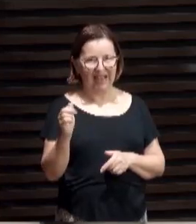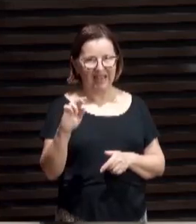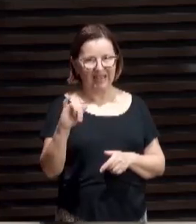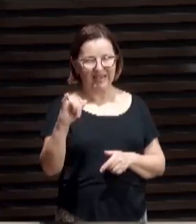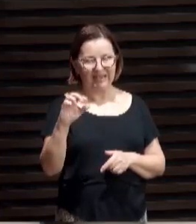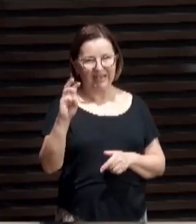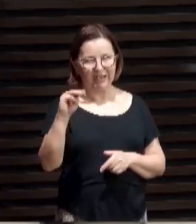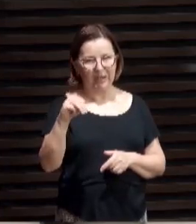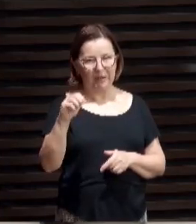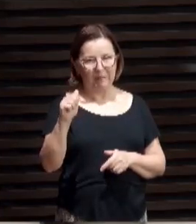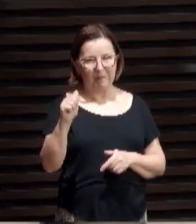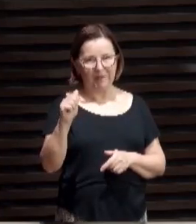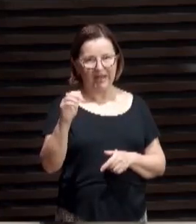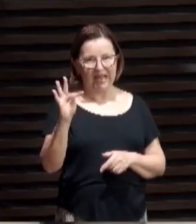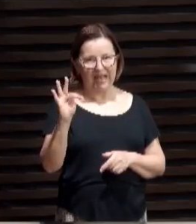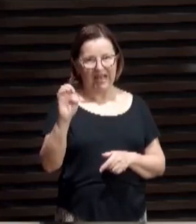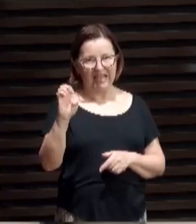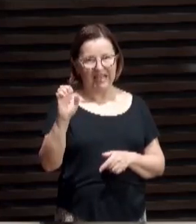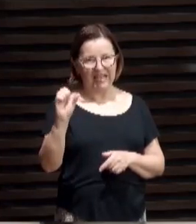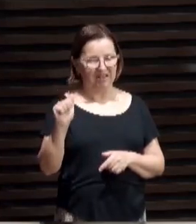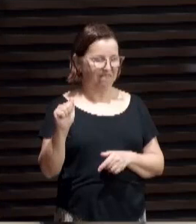é difícil de tê-lo lá.